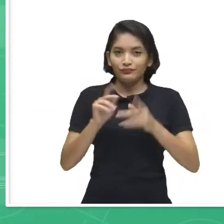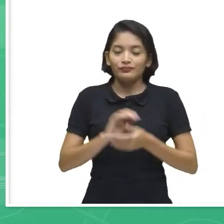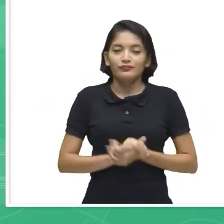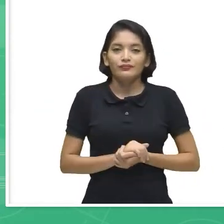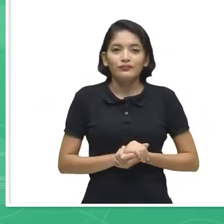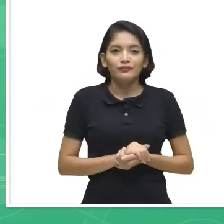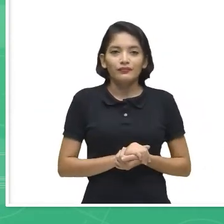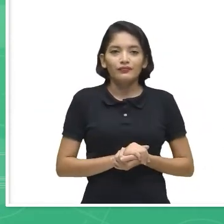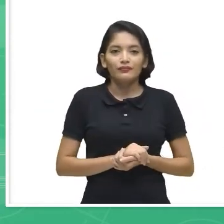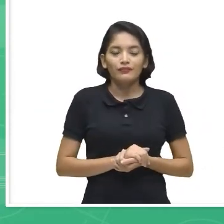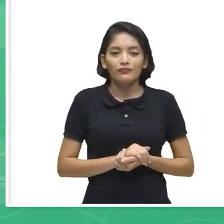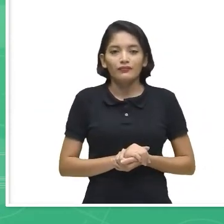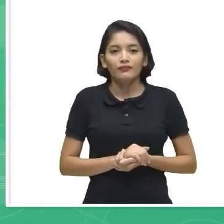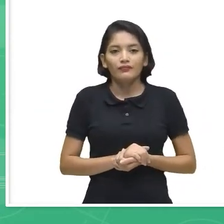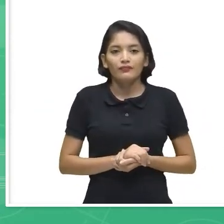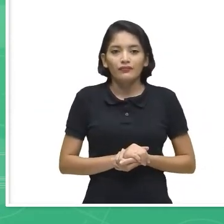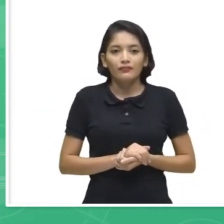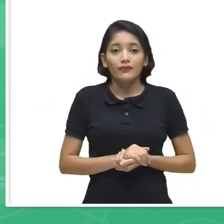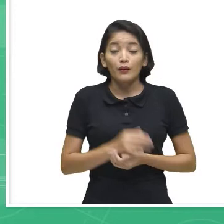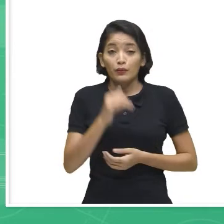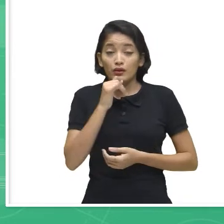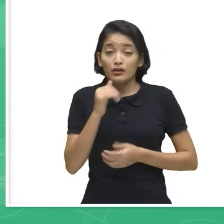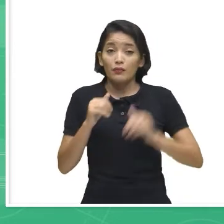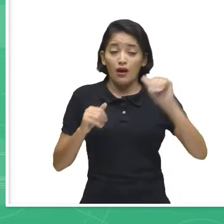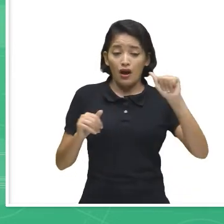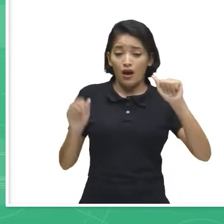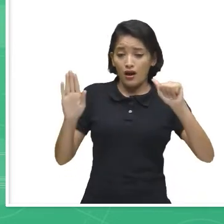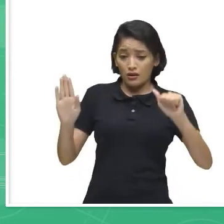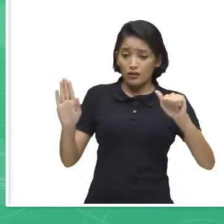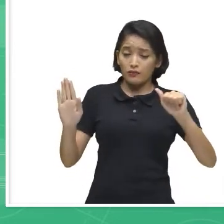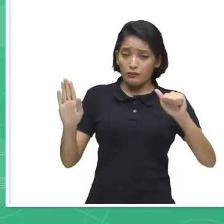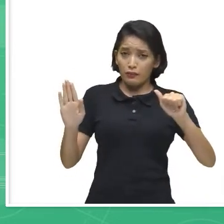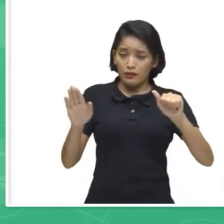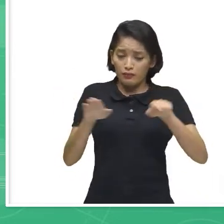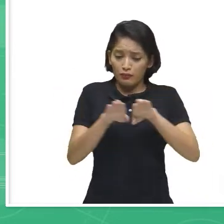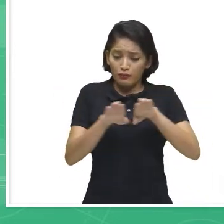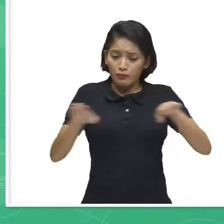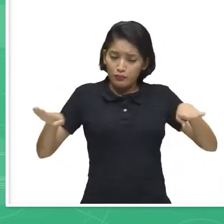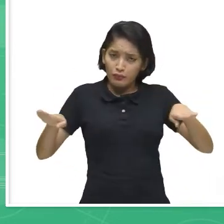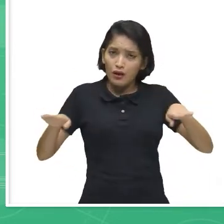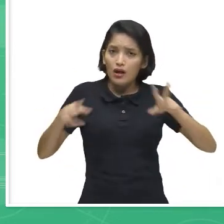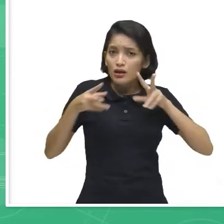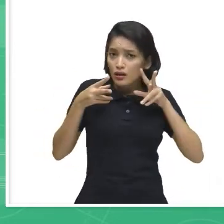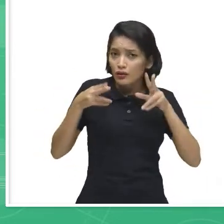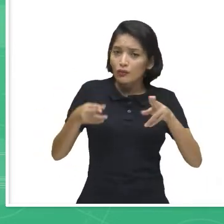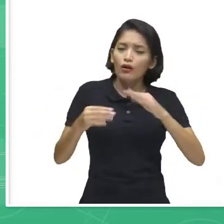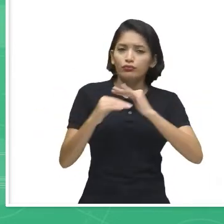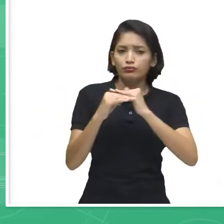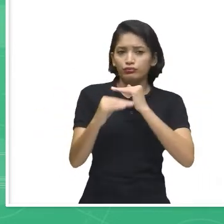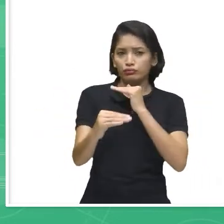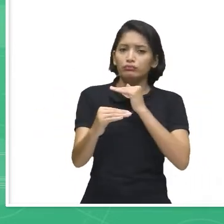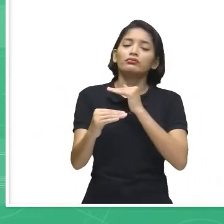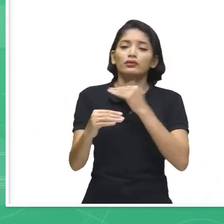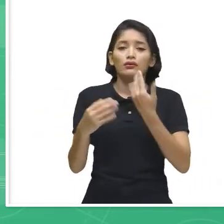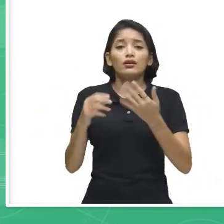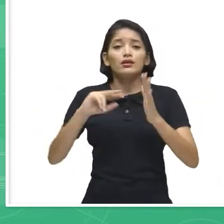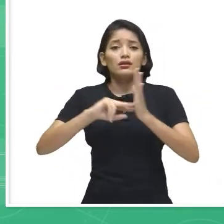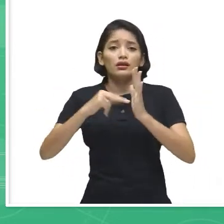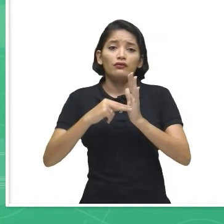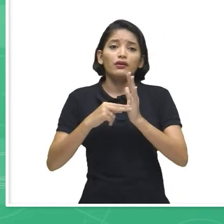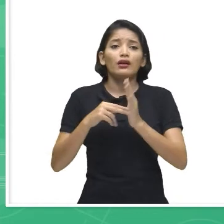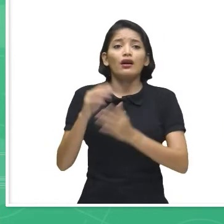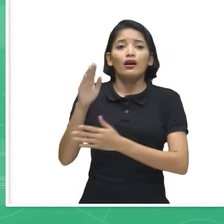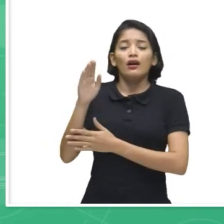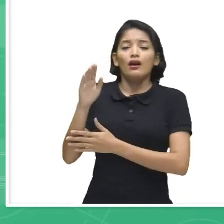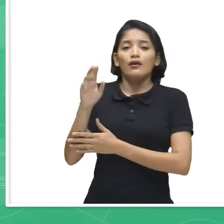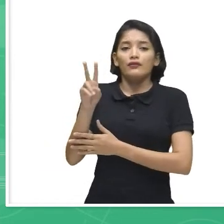continuar, olha. Quando A e B estão na mesma superfície equipotencial, então VA igual a VB.